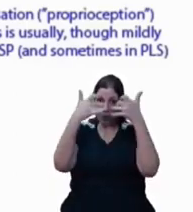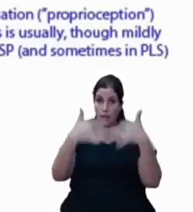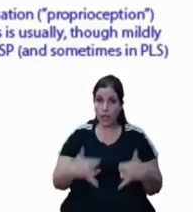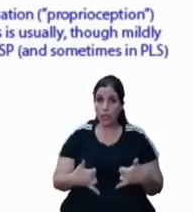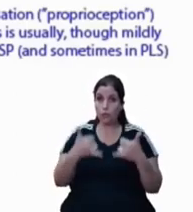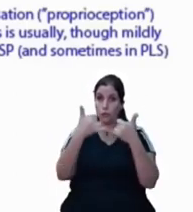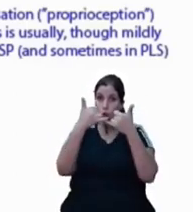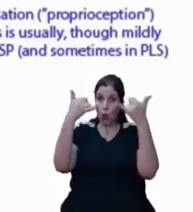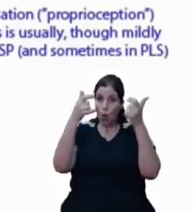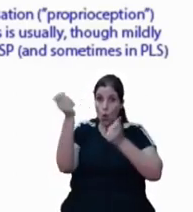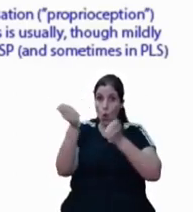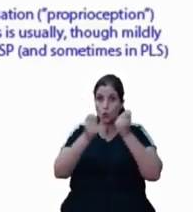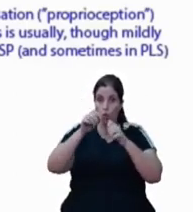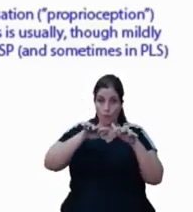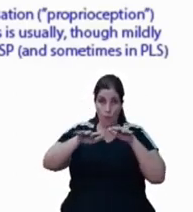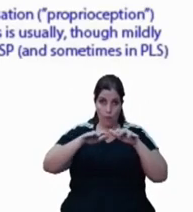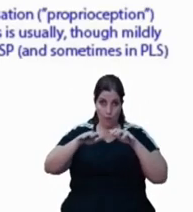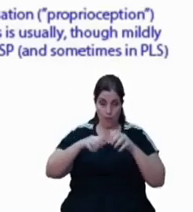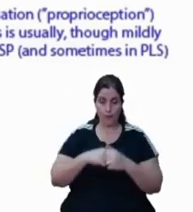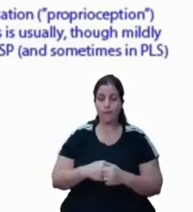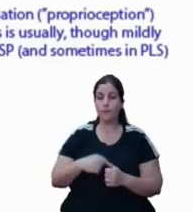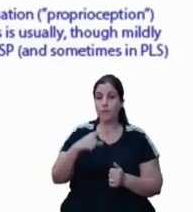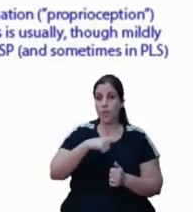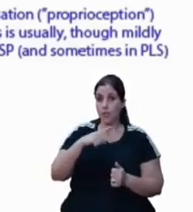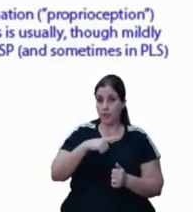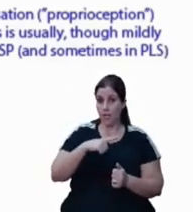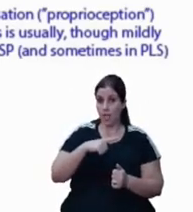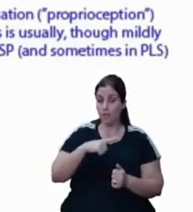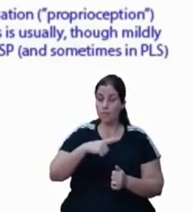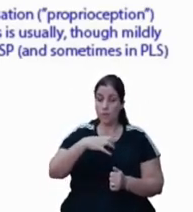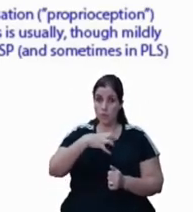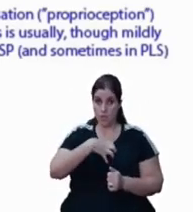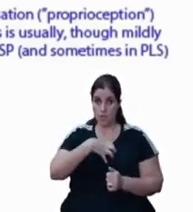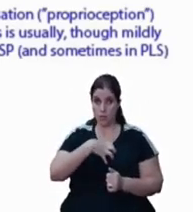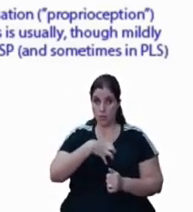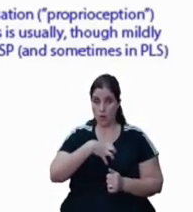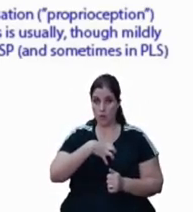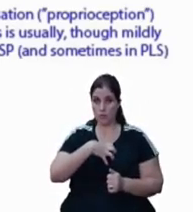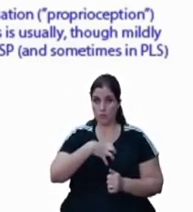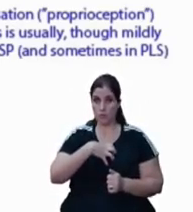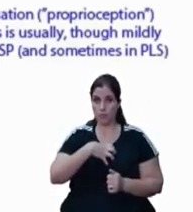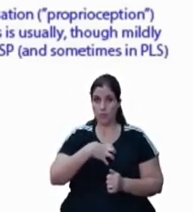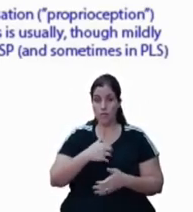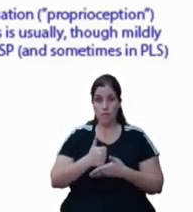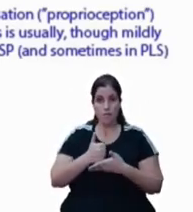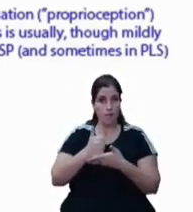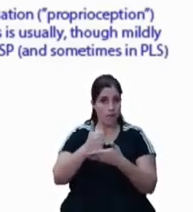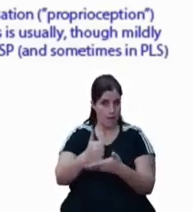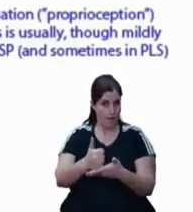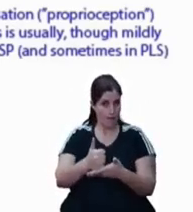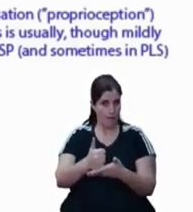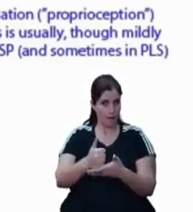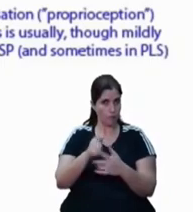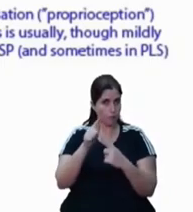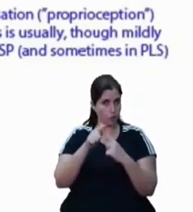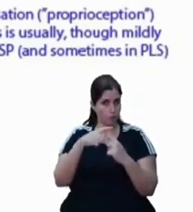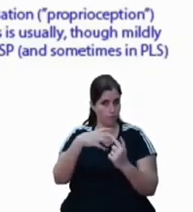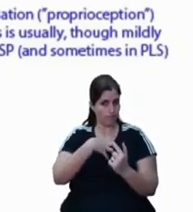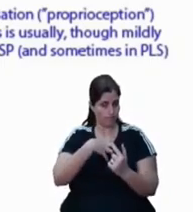movimento. Há uma via sensorial que conduz um certo tipo de